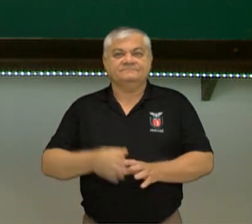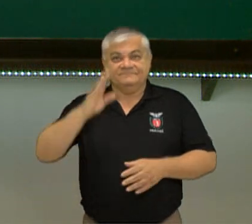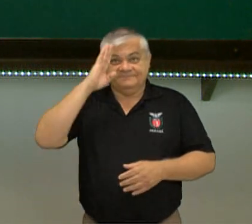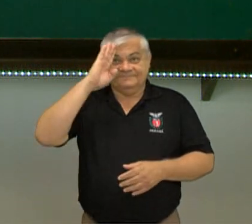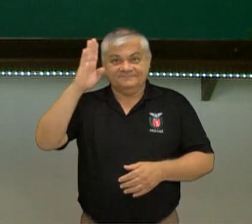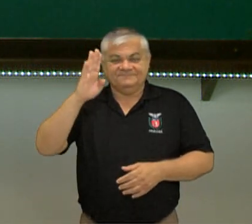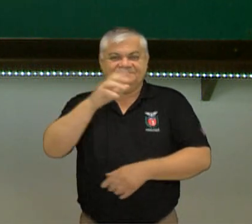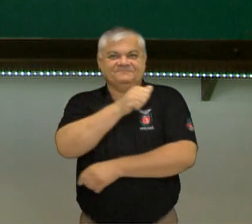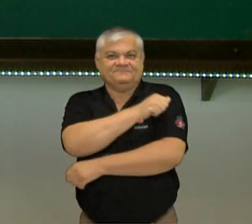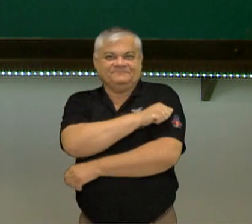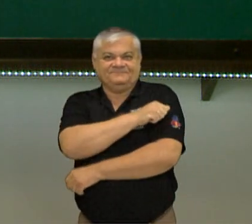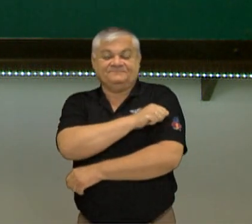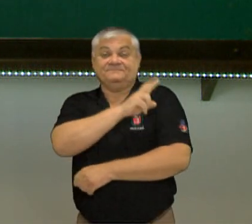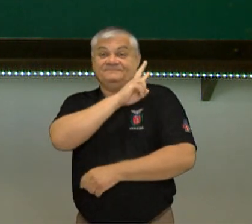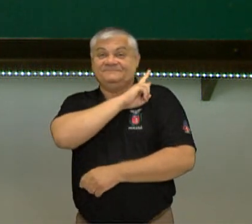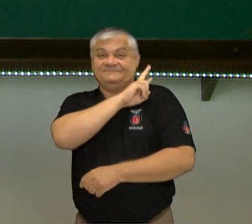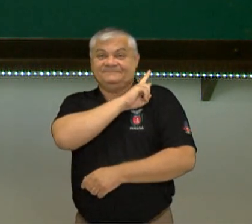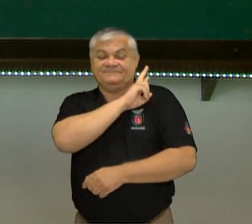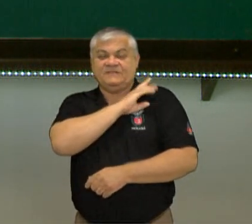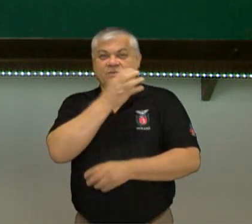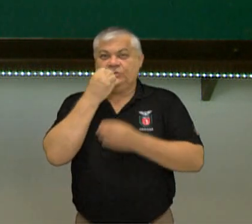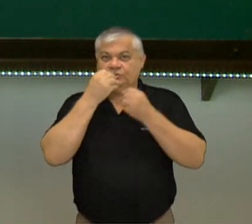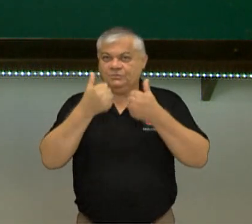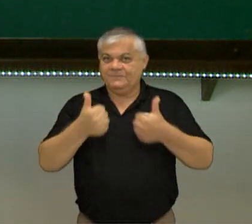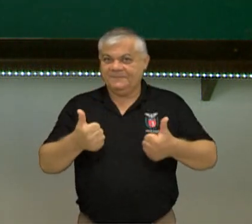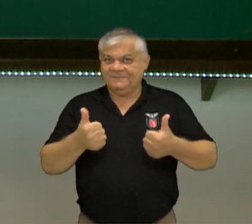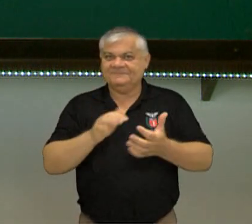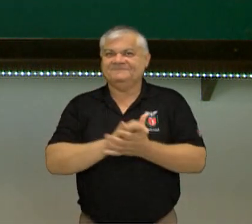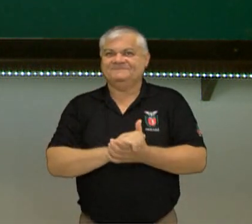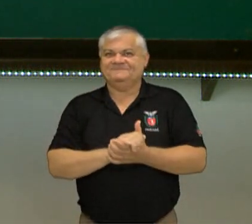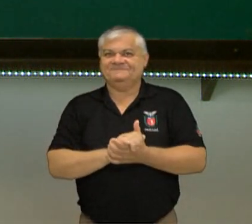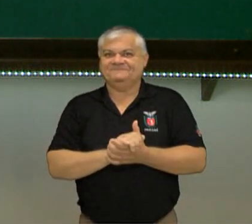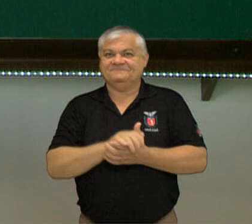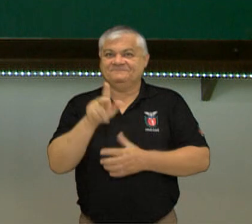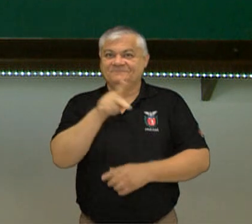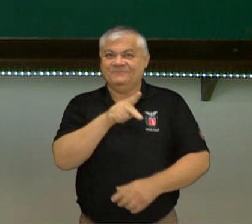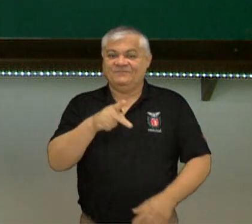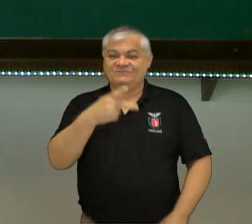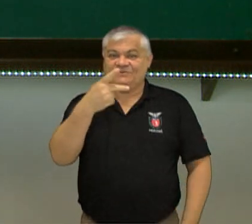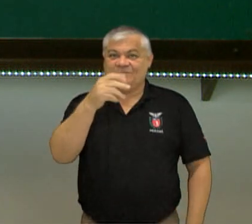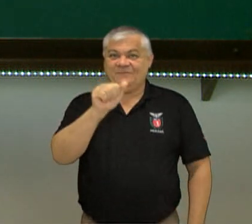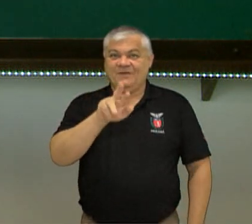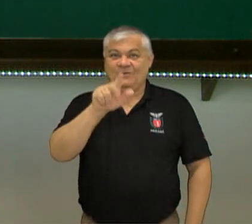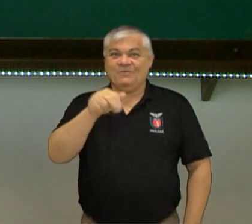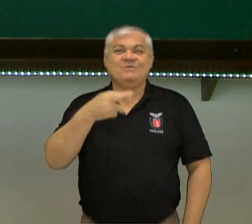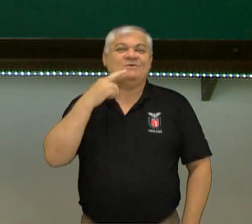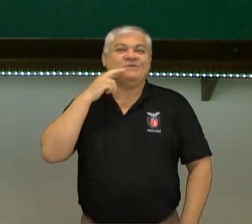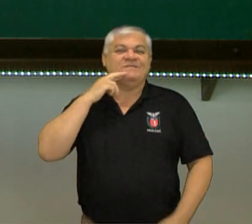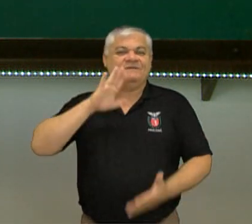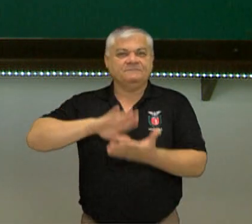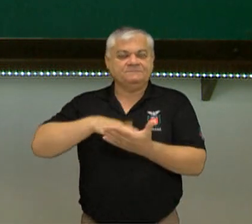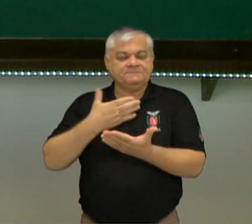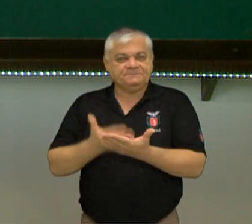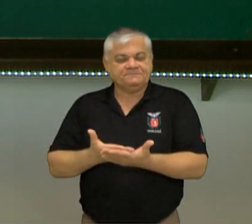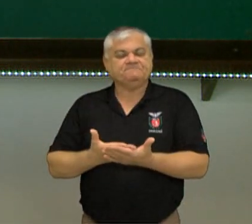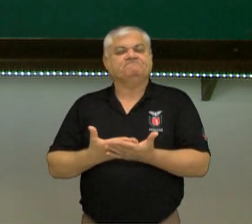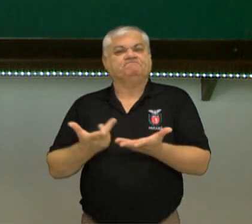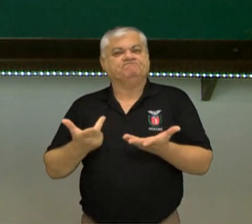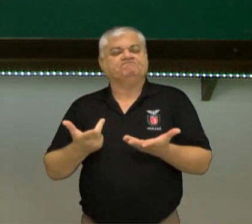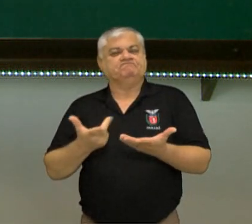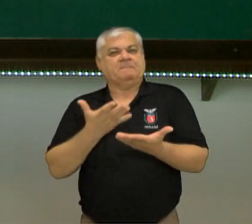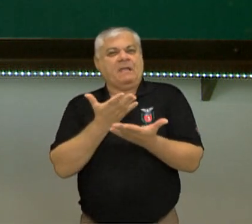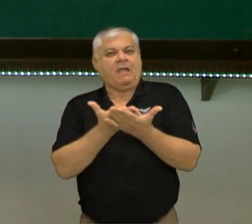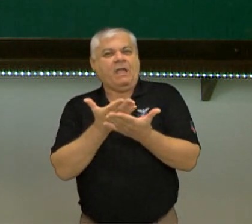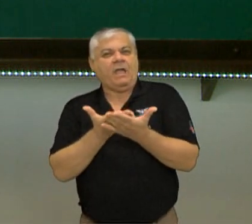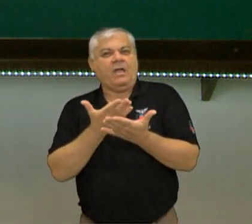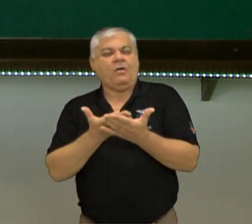Olá, estudantes da segunda série, tudo bem com vocês? Eu, professor Paulo Brito, Ronaldo, nosso intérprete, para uma